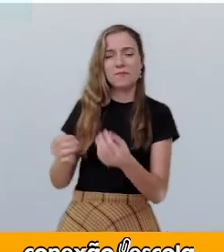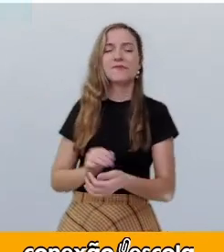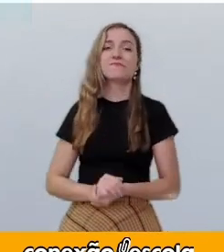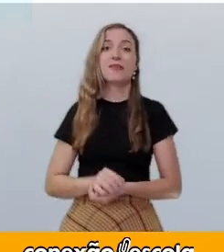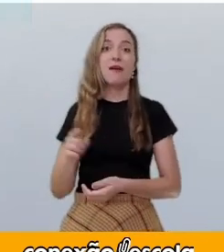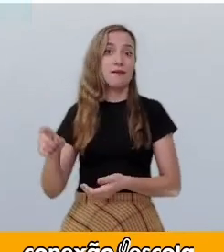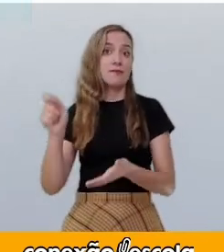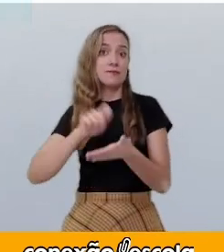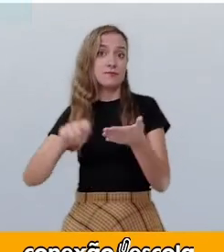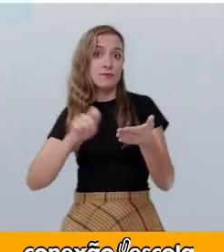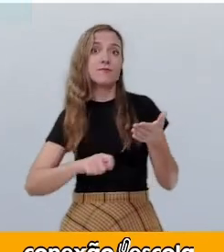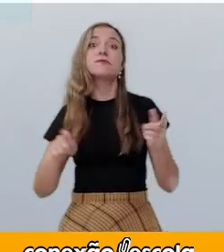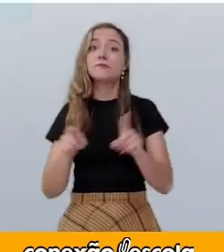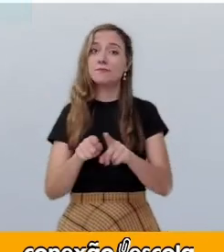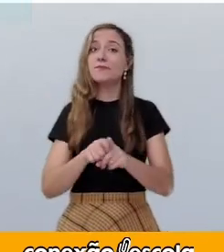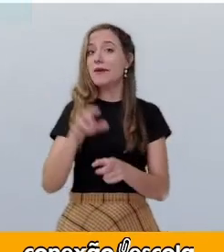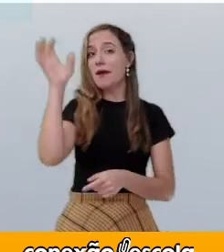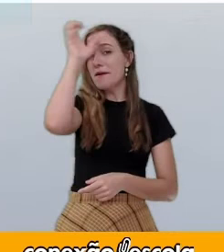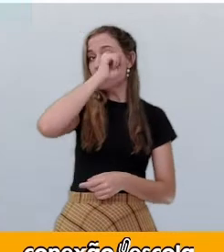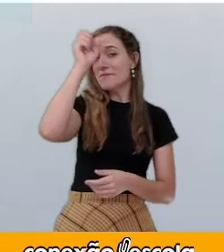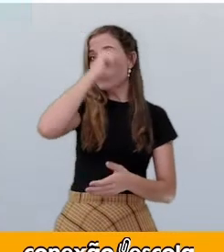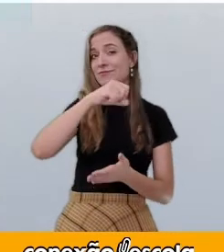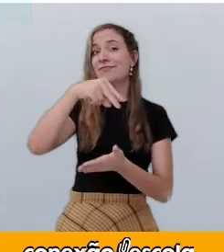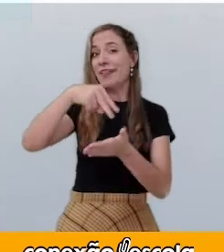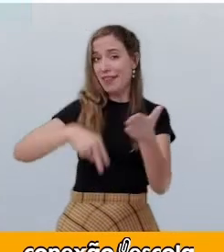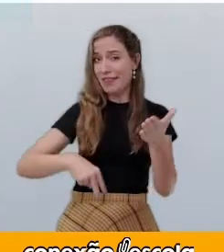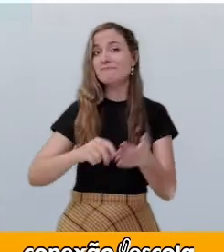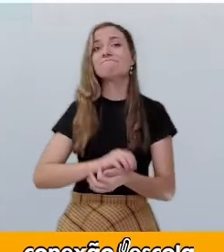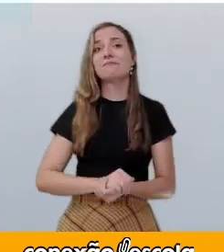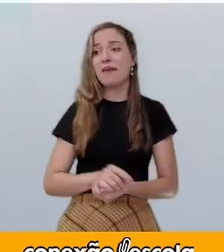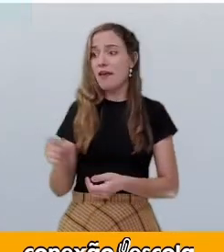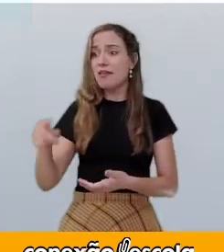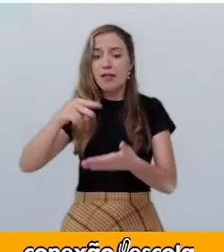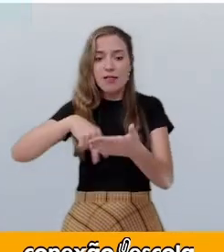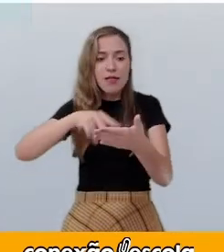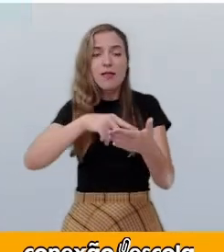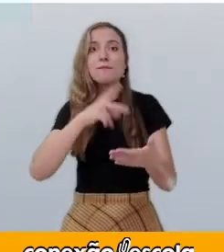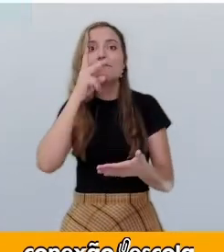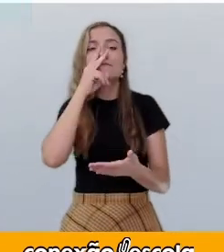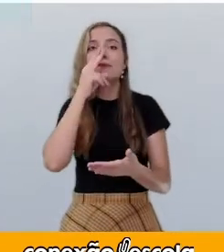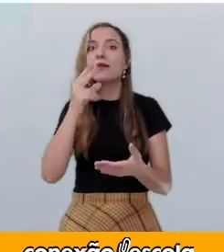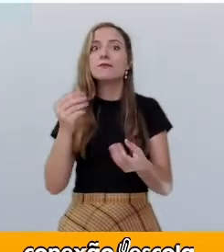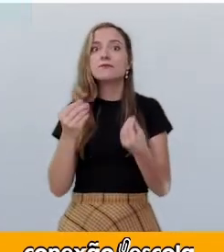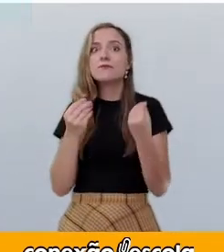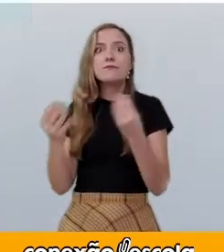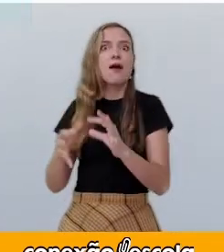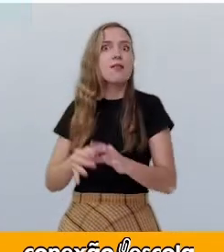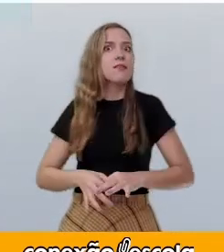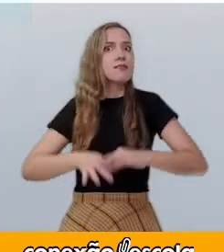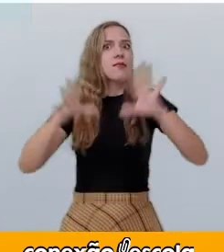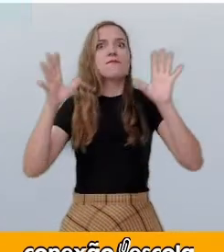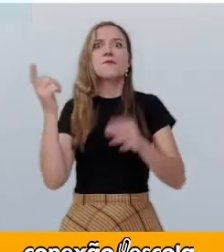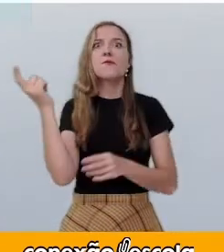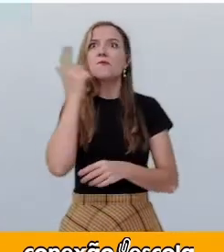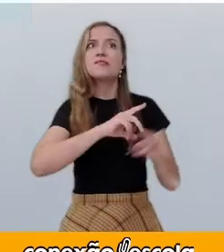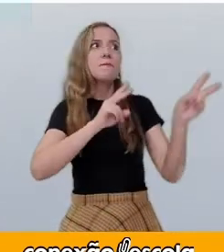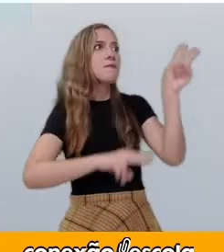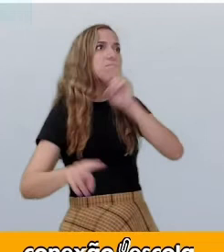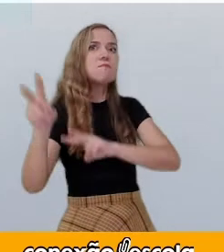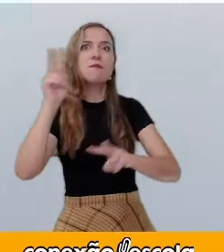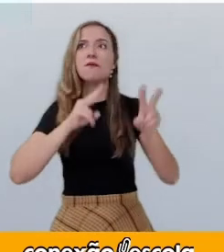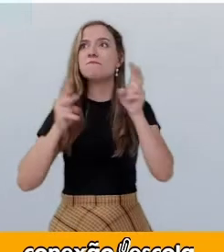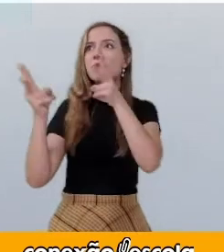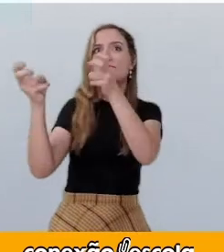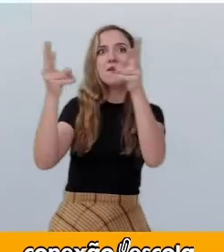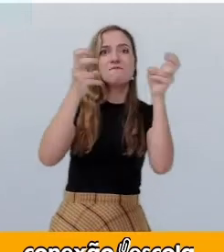menino aprendeu também a ler e isso para ele foi Como voar pois ele conseguiu não